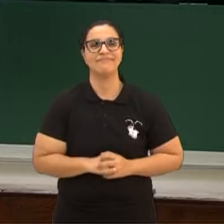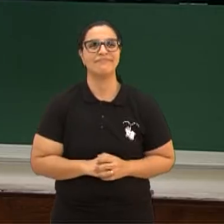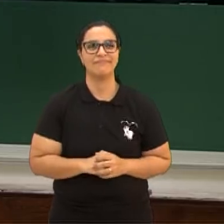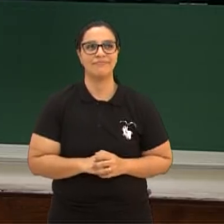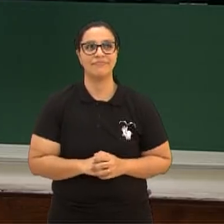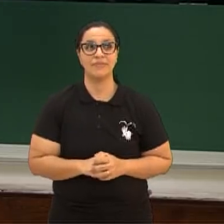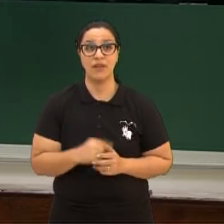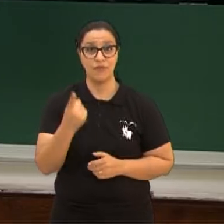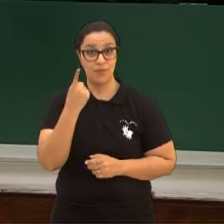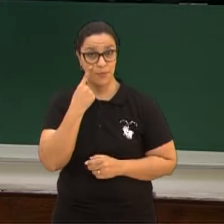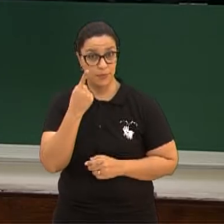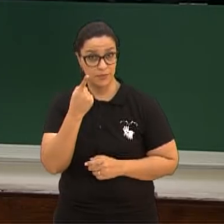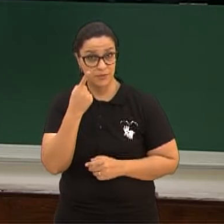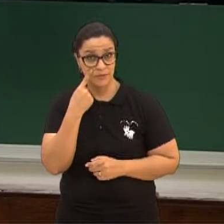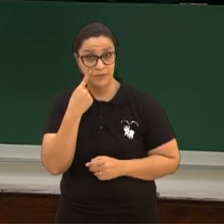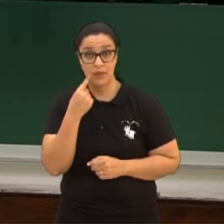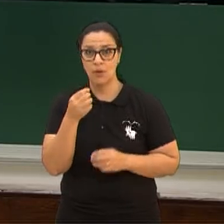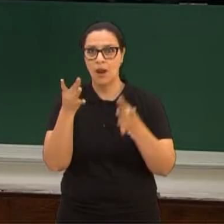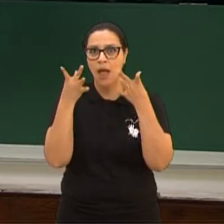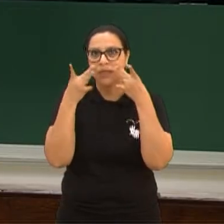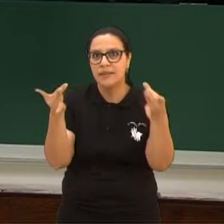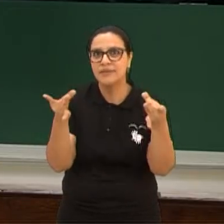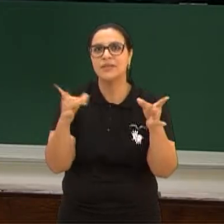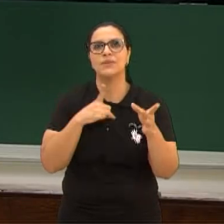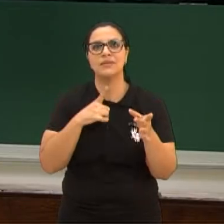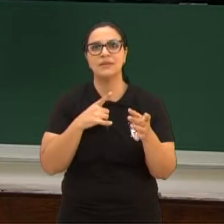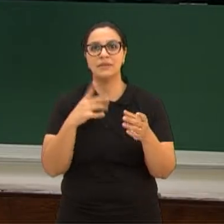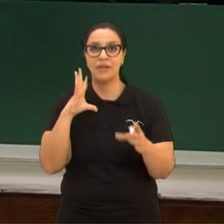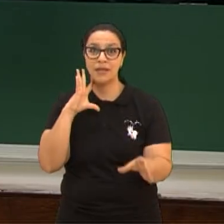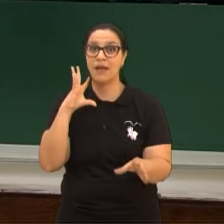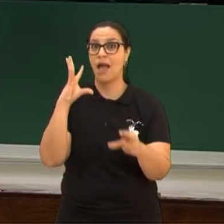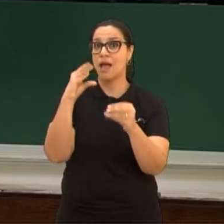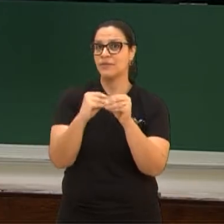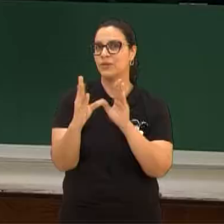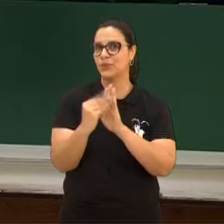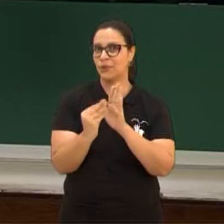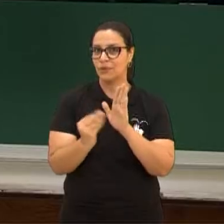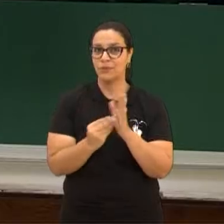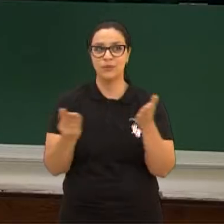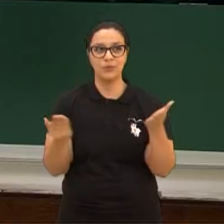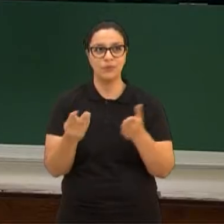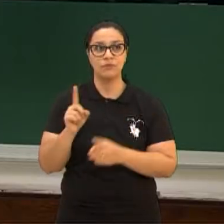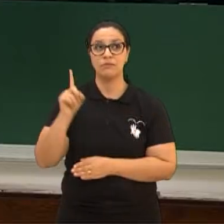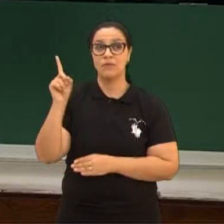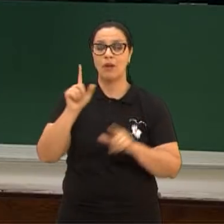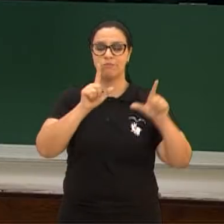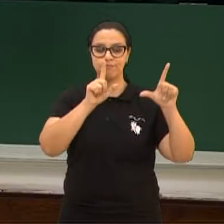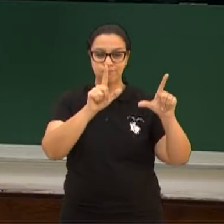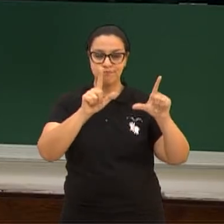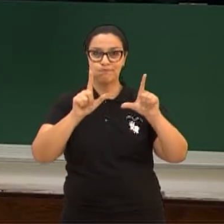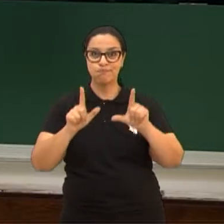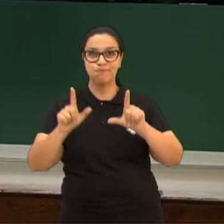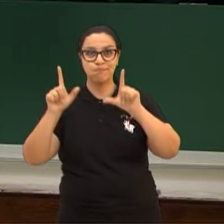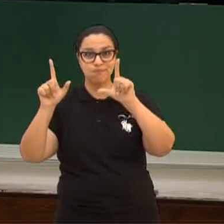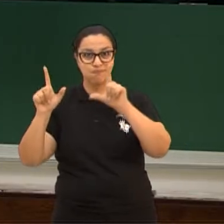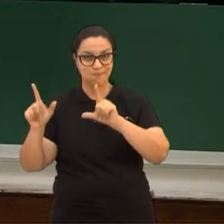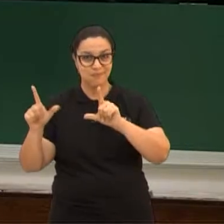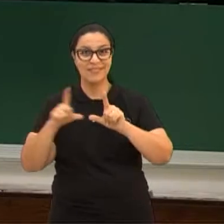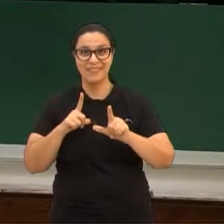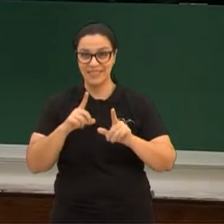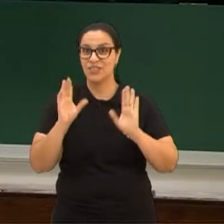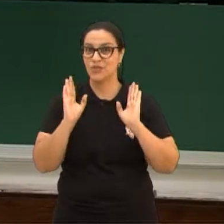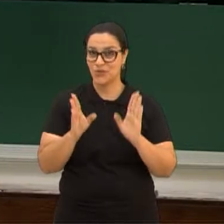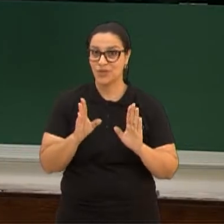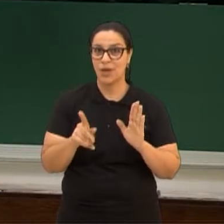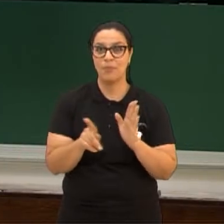quiz. Vamos lá? Muito atento, revisão do conteúdo de hoje. Olha o primeiro quiz. Nós